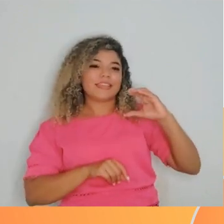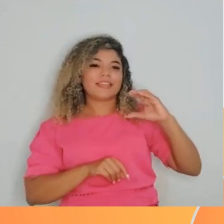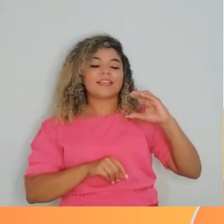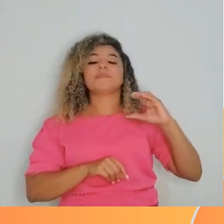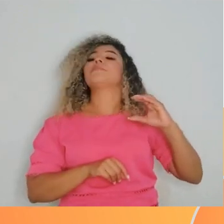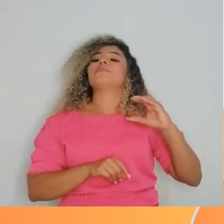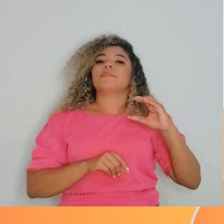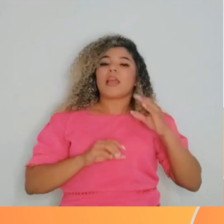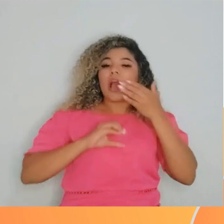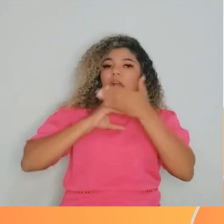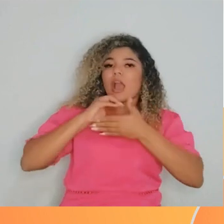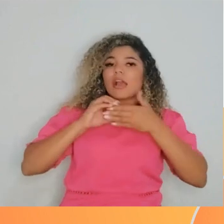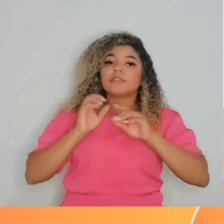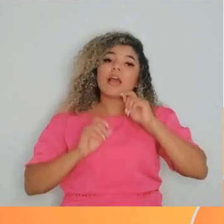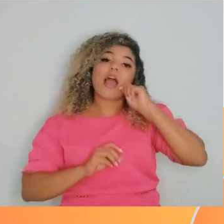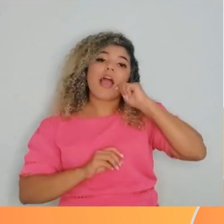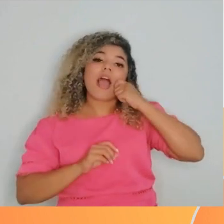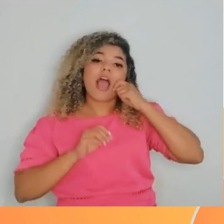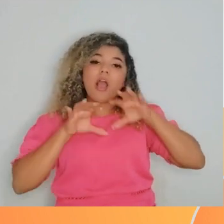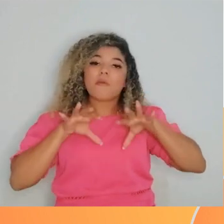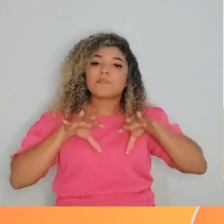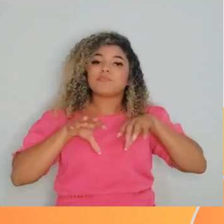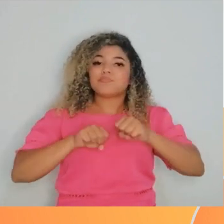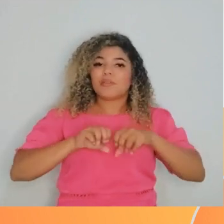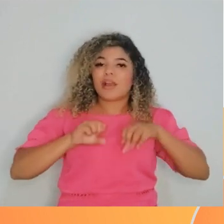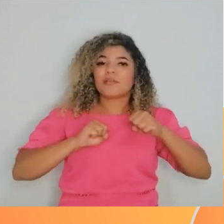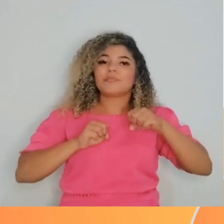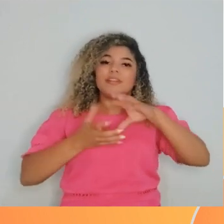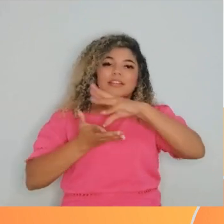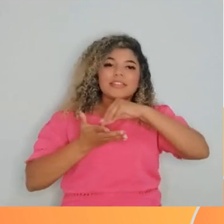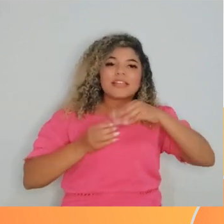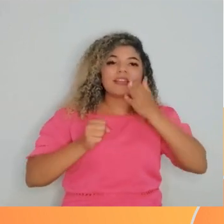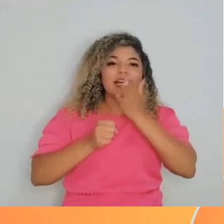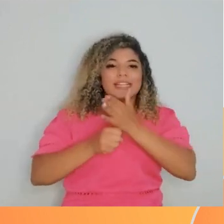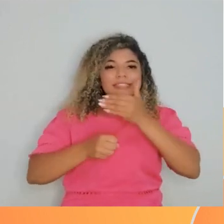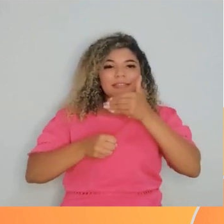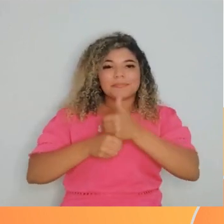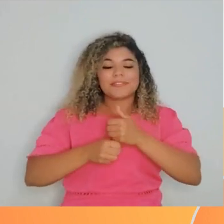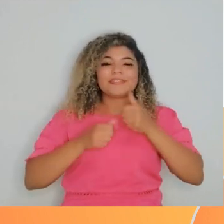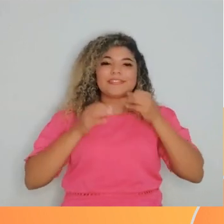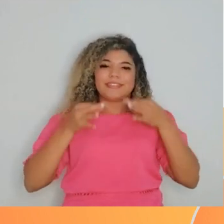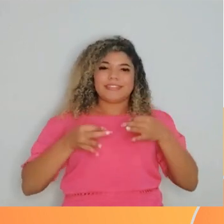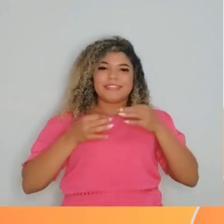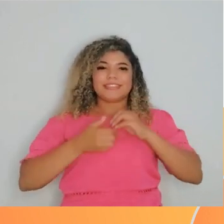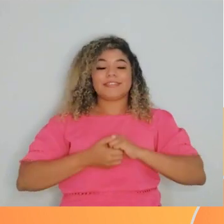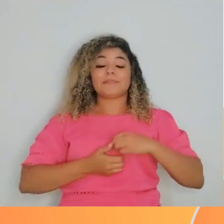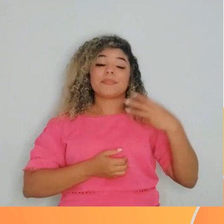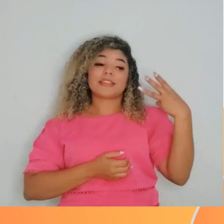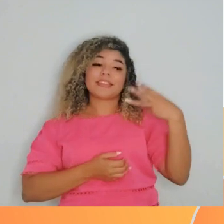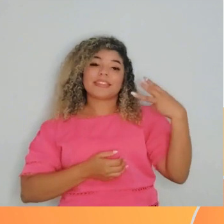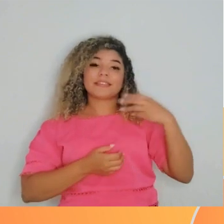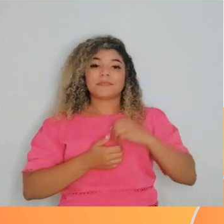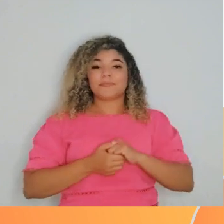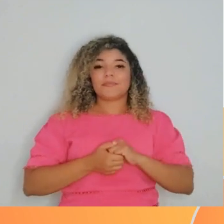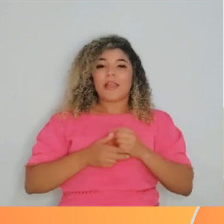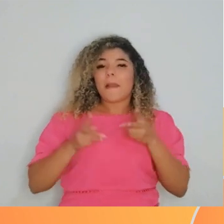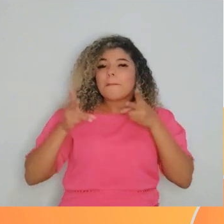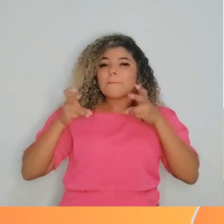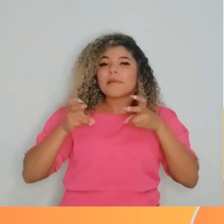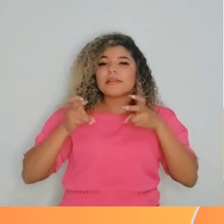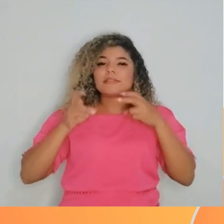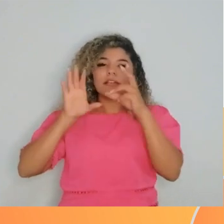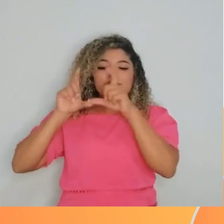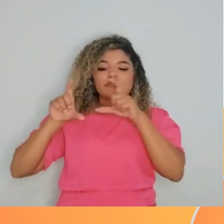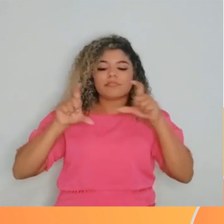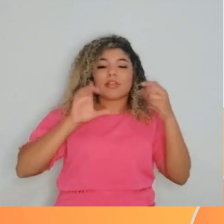C, como principal fonte, nós temos os pães, os cereais e as batatas. 3.